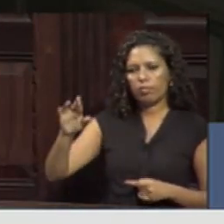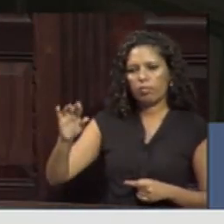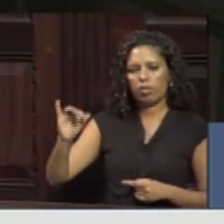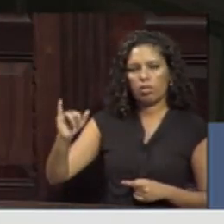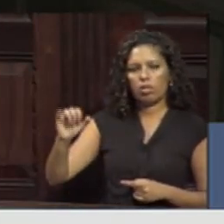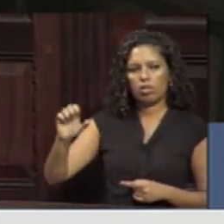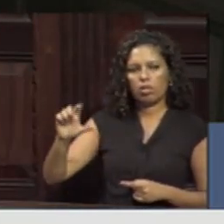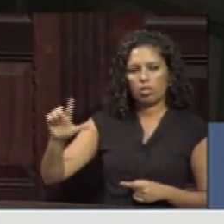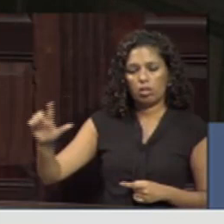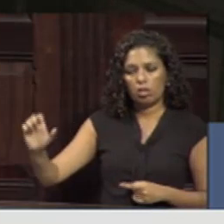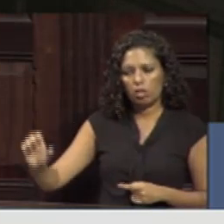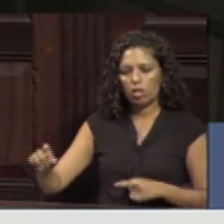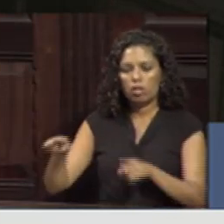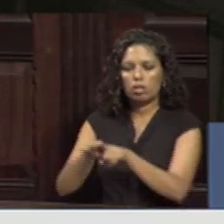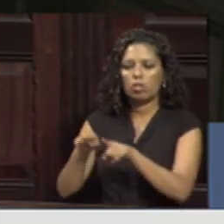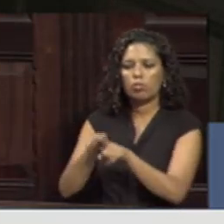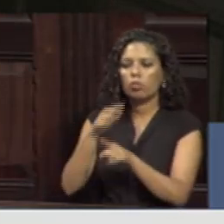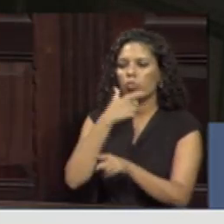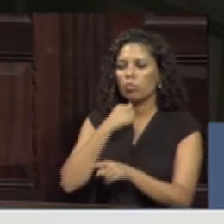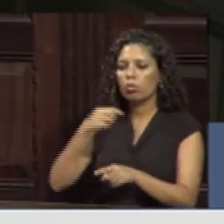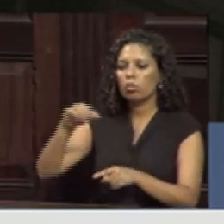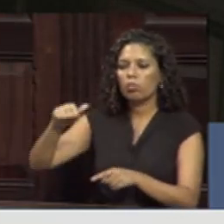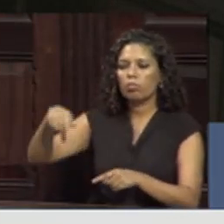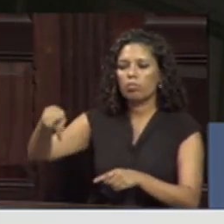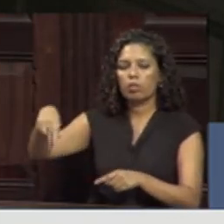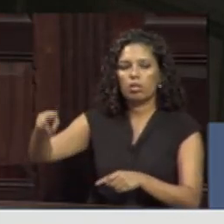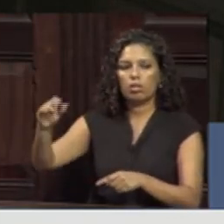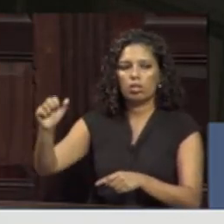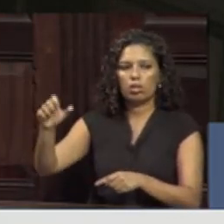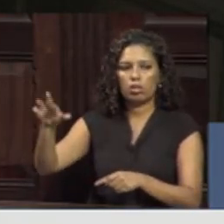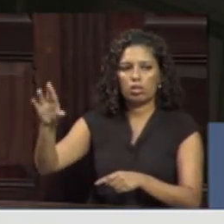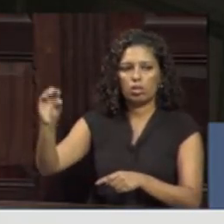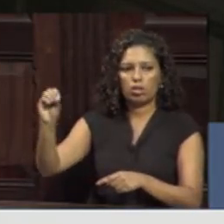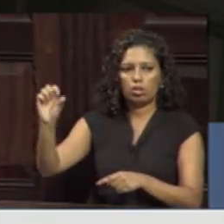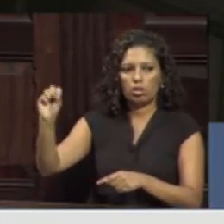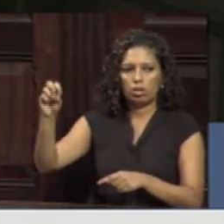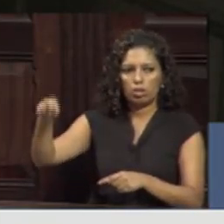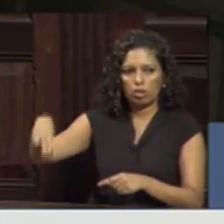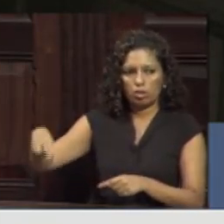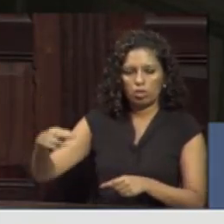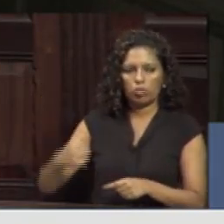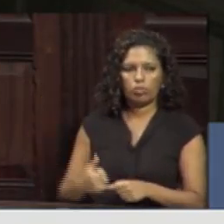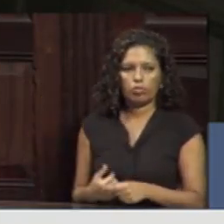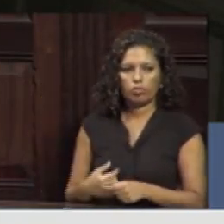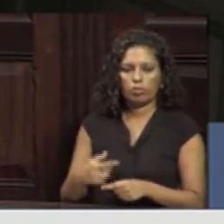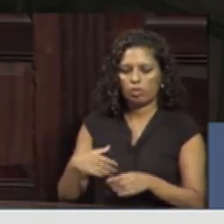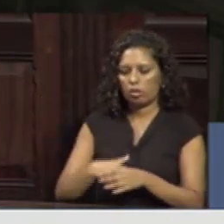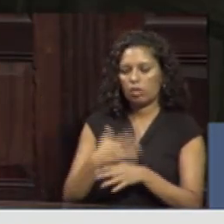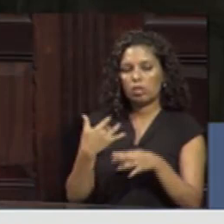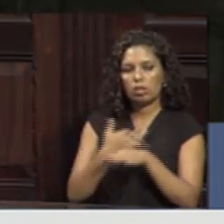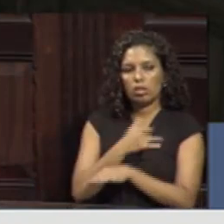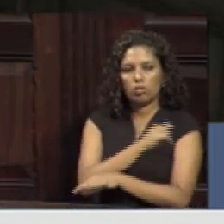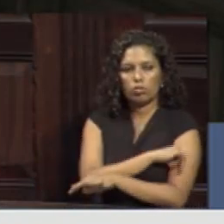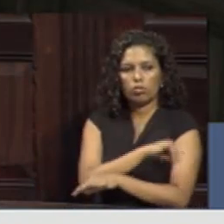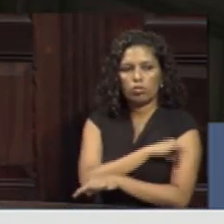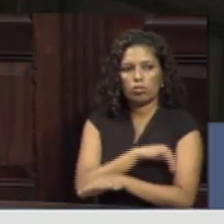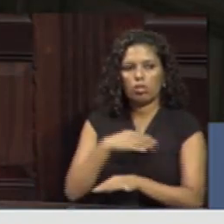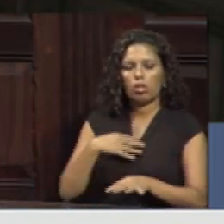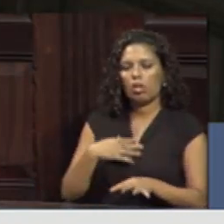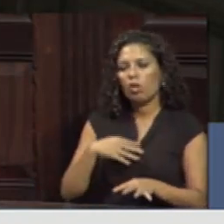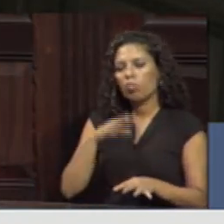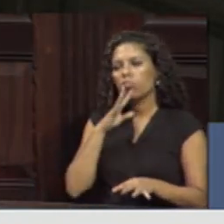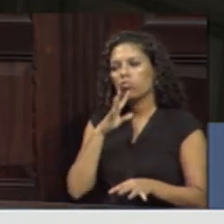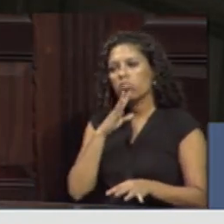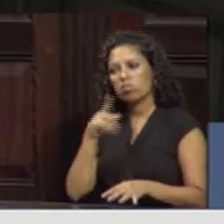seu motorista Anderson ontem aqui na cidade do Rio de Janeiro. Senhor presidente, eu tive a oportunidade de conhecer